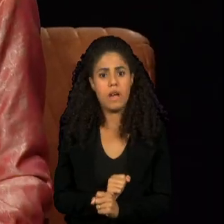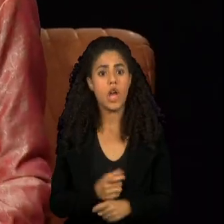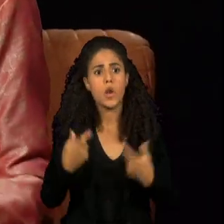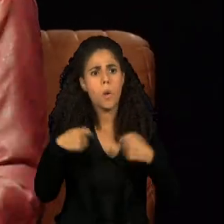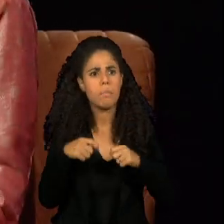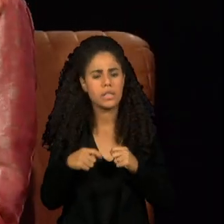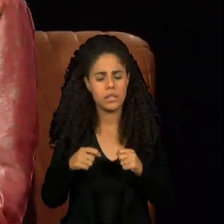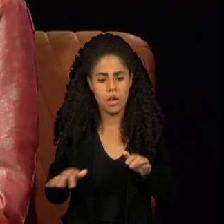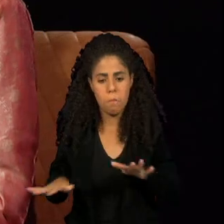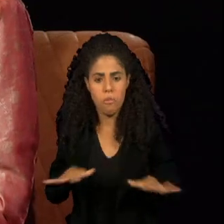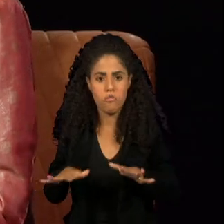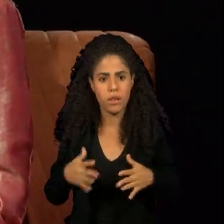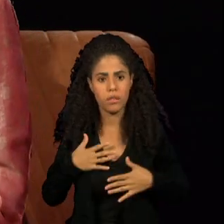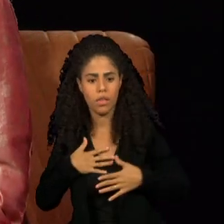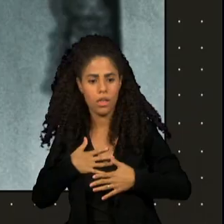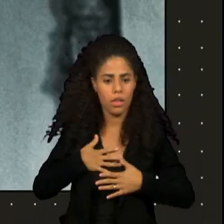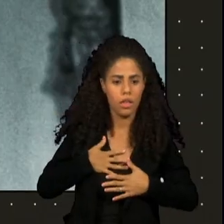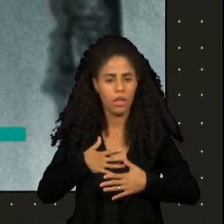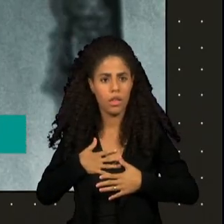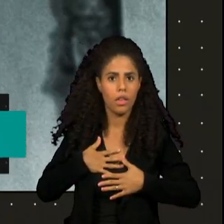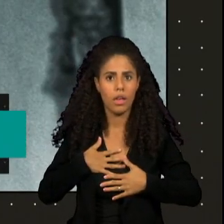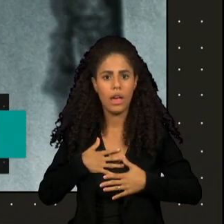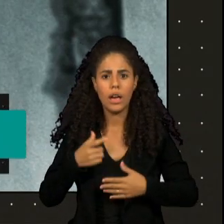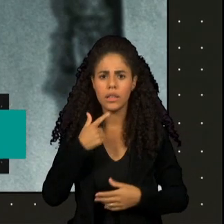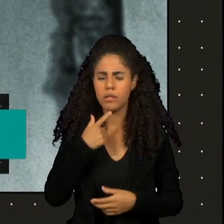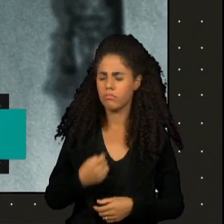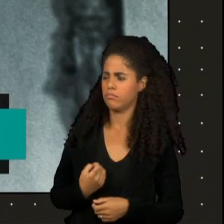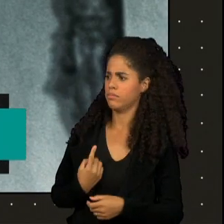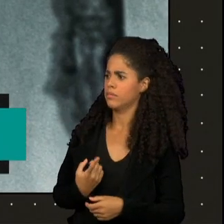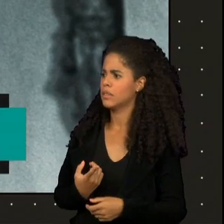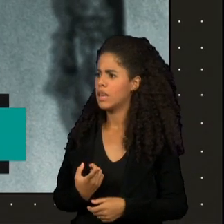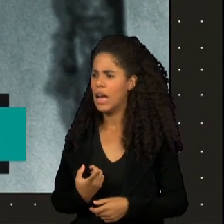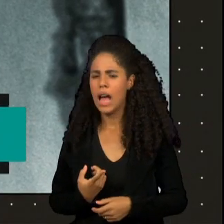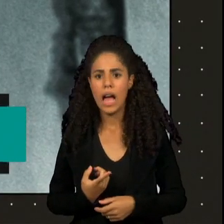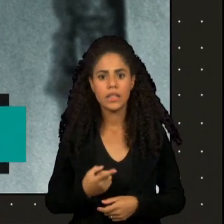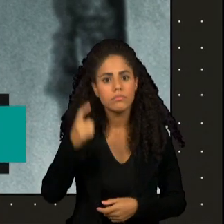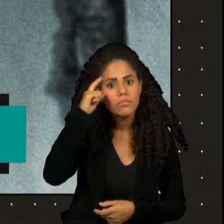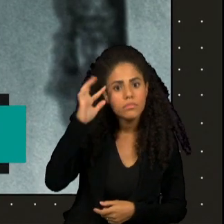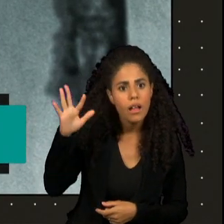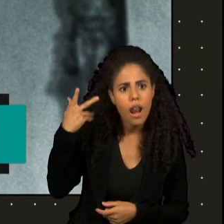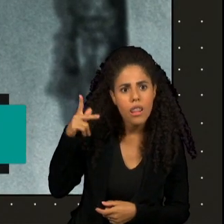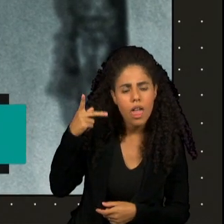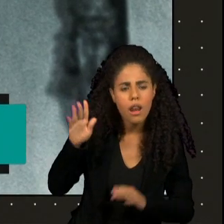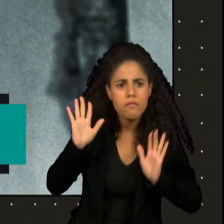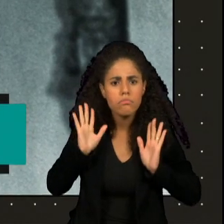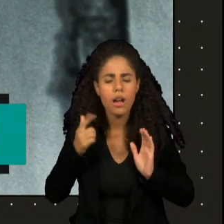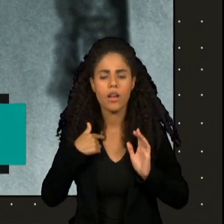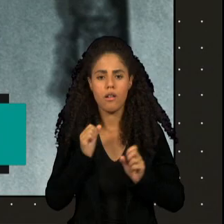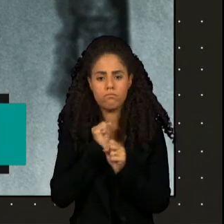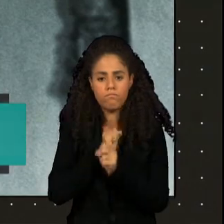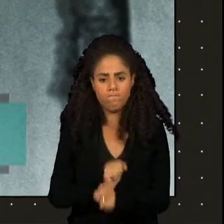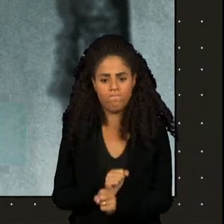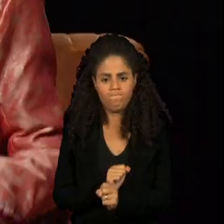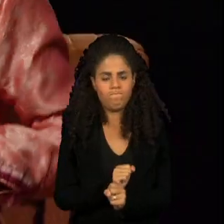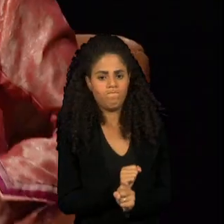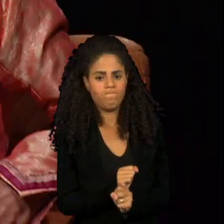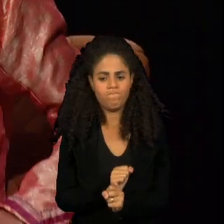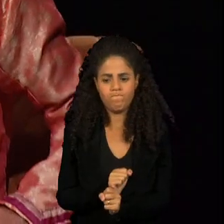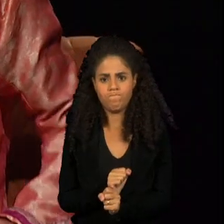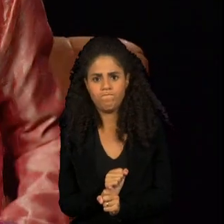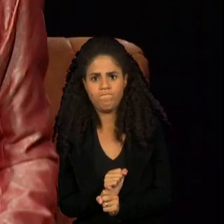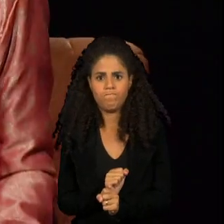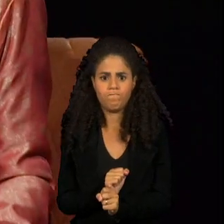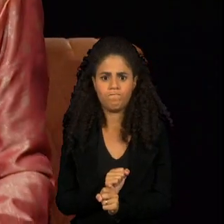movimentos no corpo e eu não sorrisse. Era uma coisa também sociológica, né? Porque a mulher que eu atuava, que